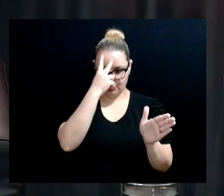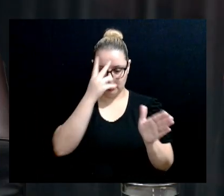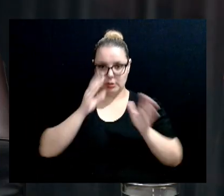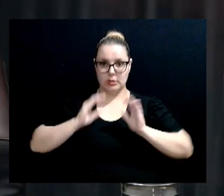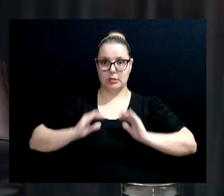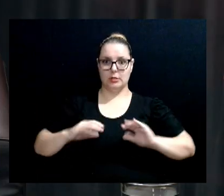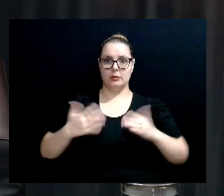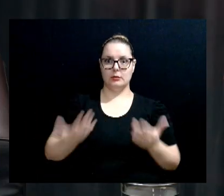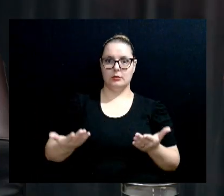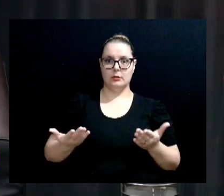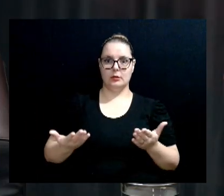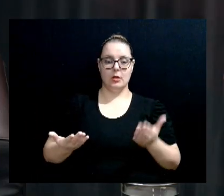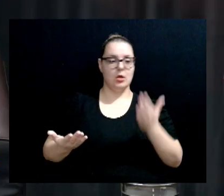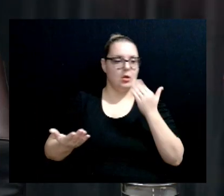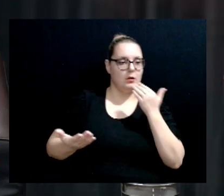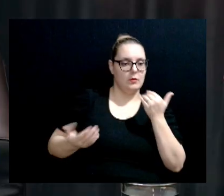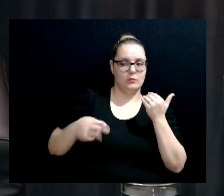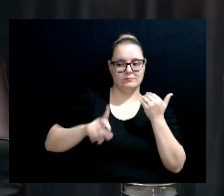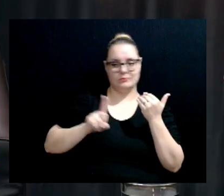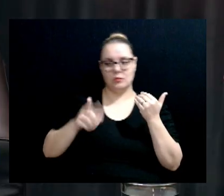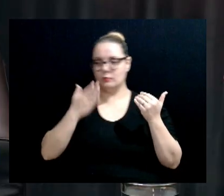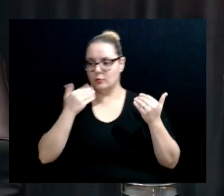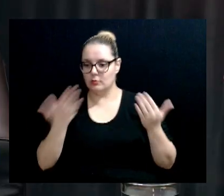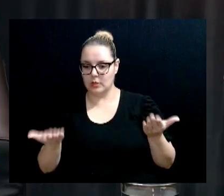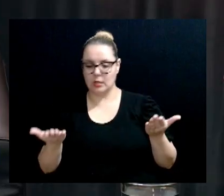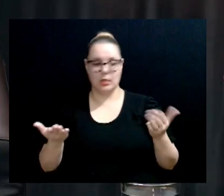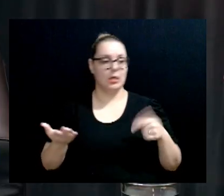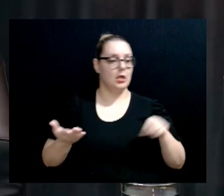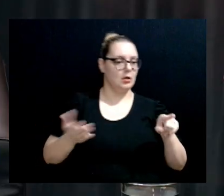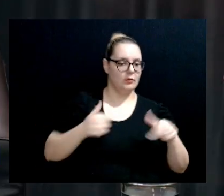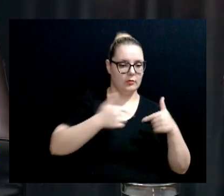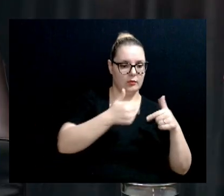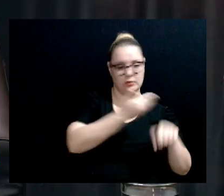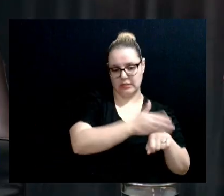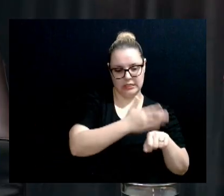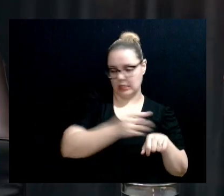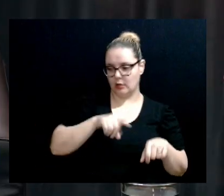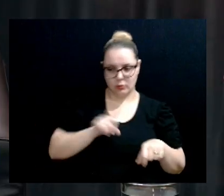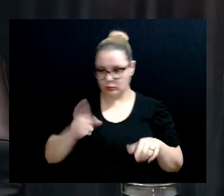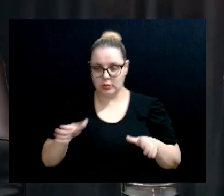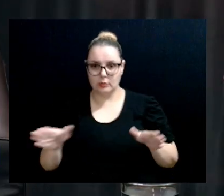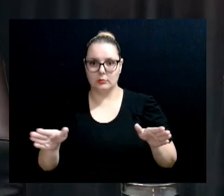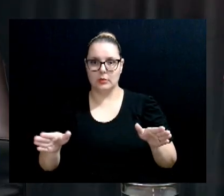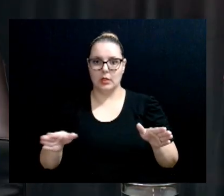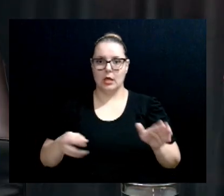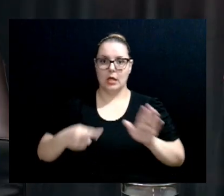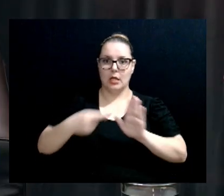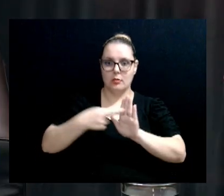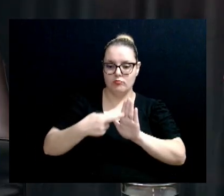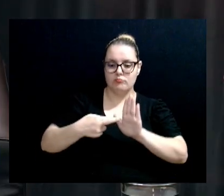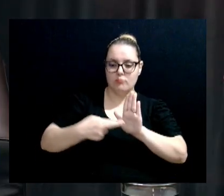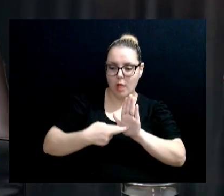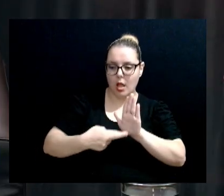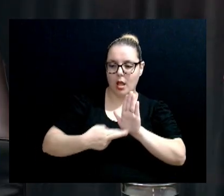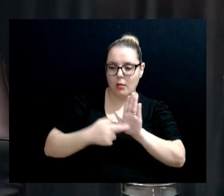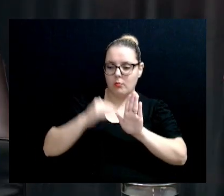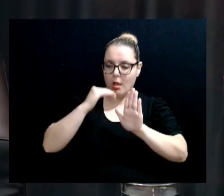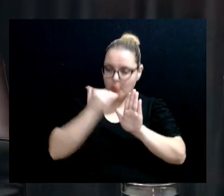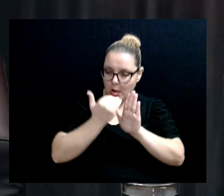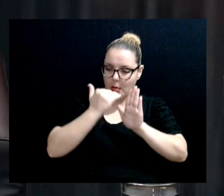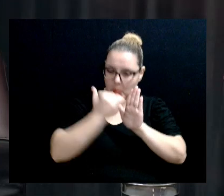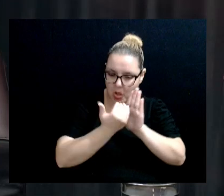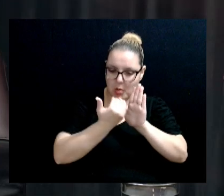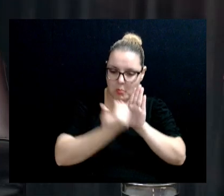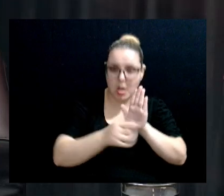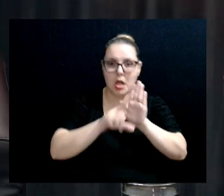comer ou não, eu vou para fazer o treino ou não, ele vira uma regra. E se de repente não é alcançado